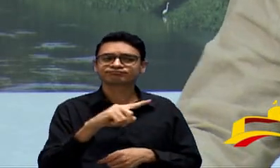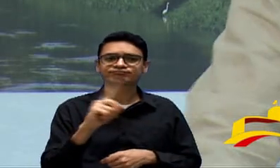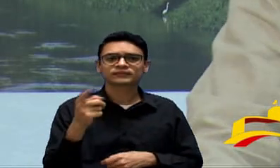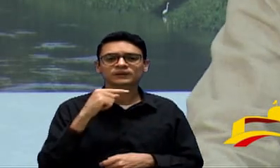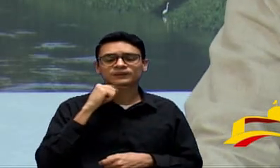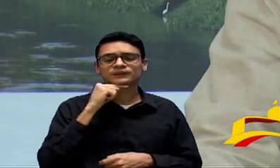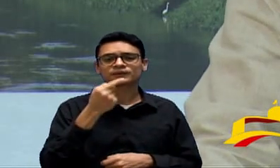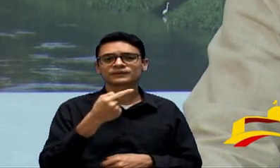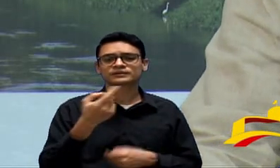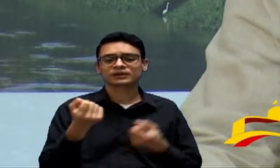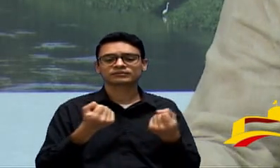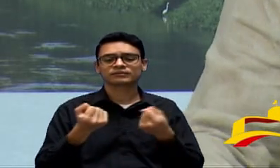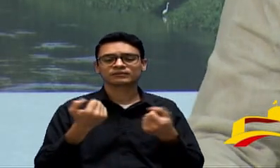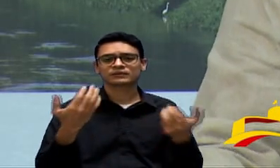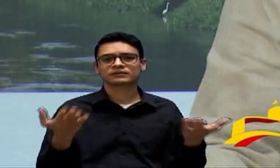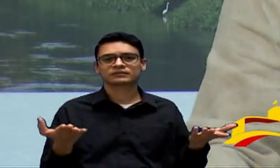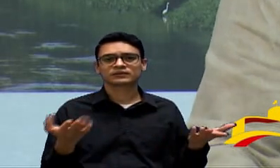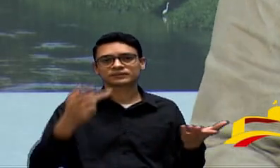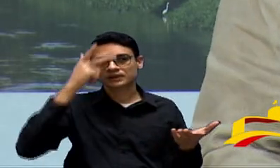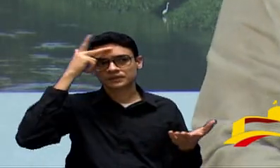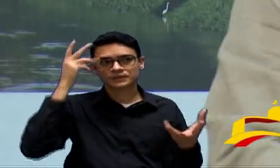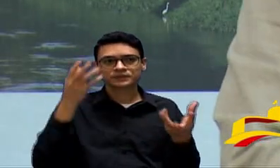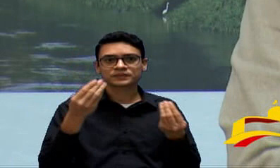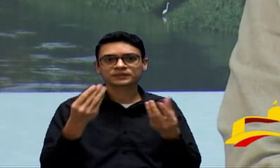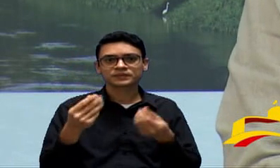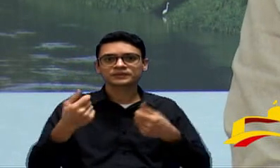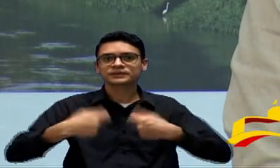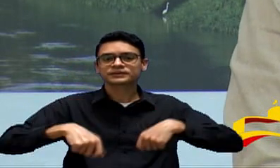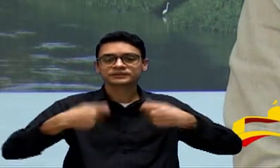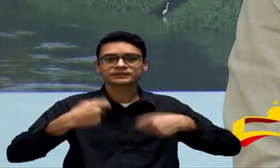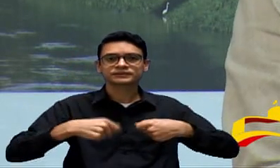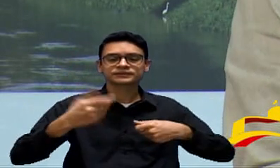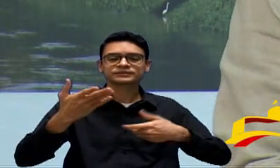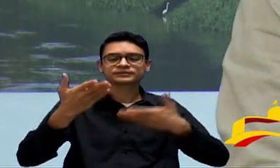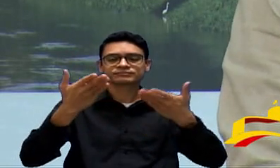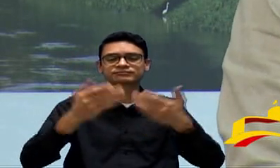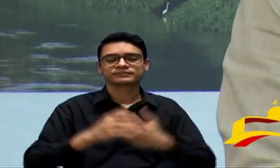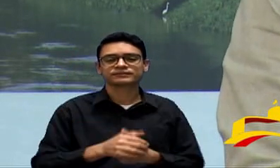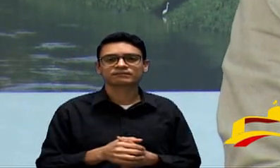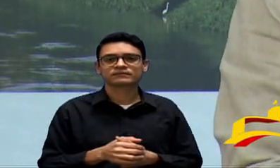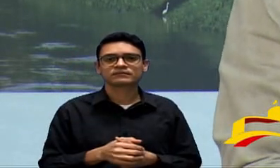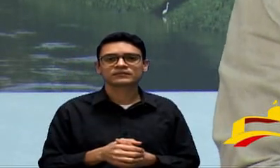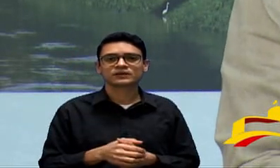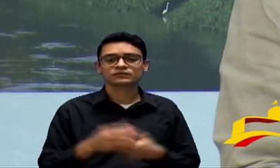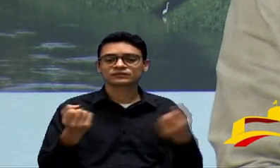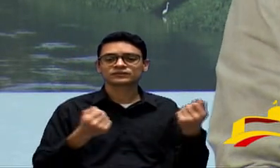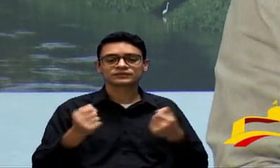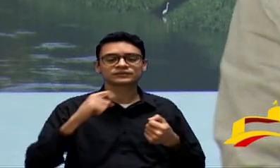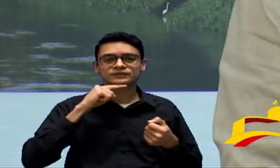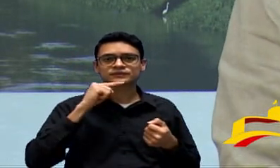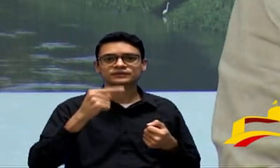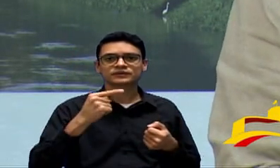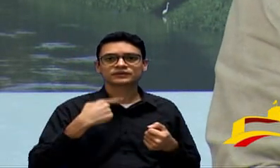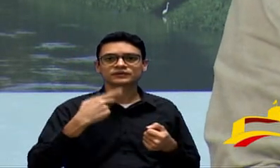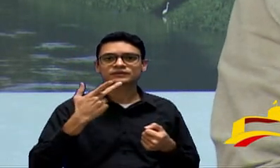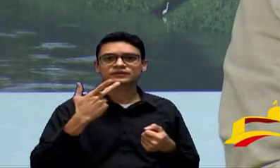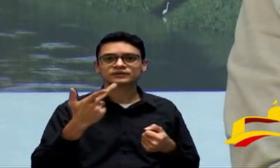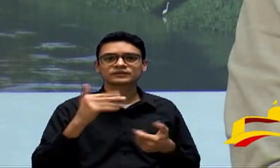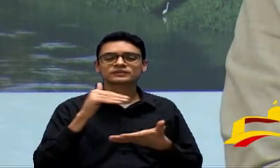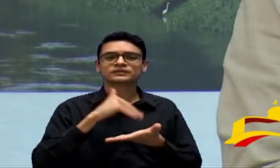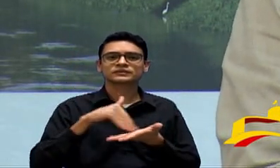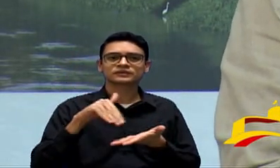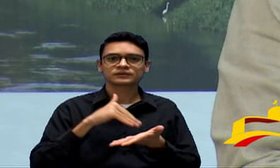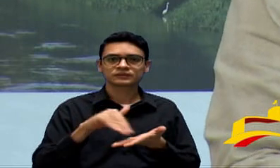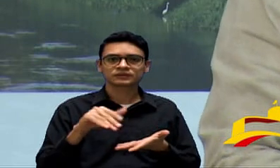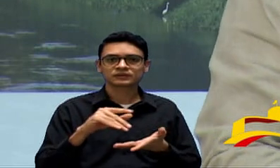aí não consegue o veículo. Pessoas necessitando, líder, e não tem o veículo. Então, eu falo com o